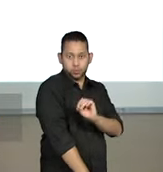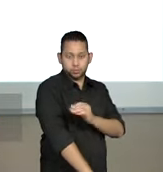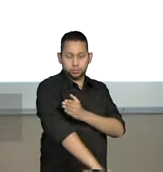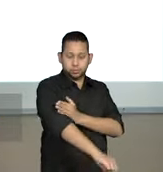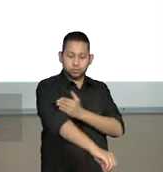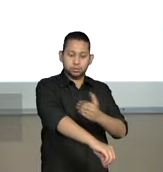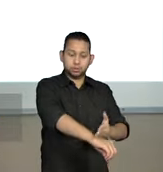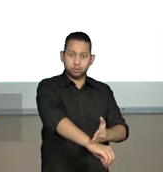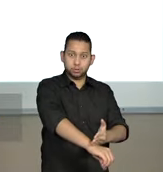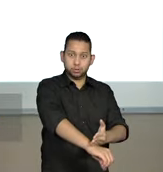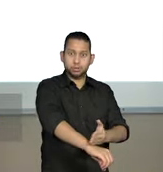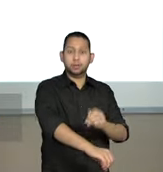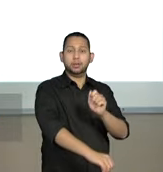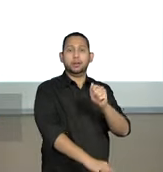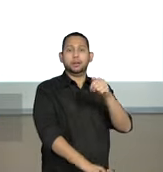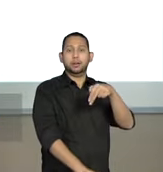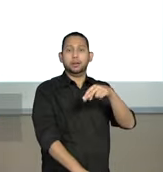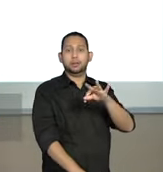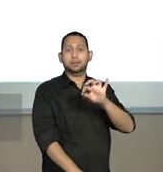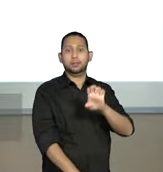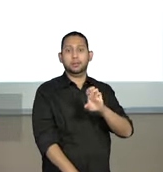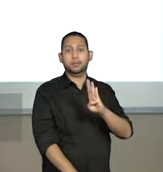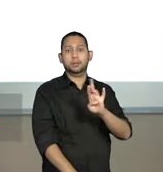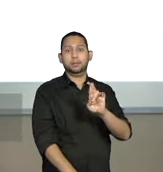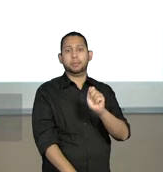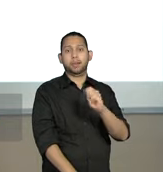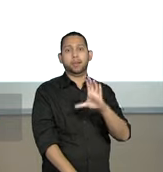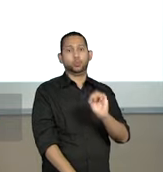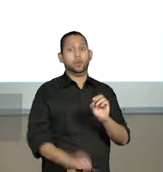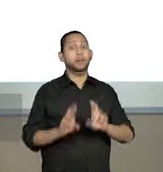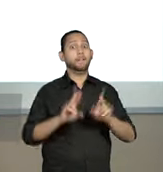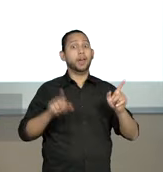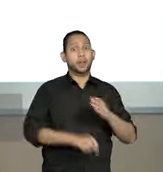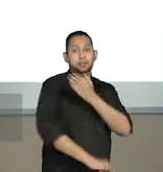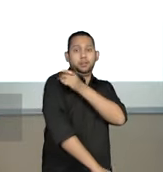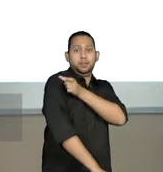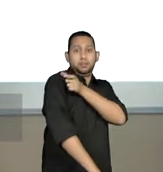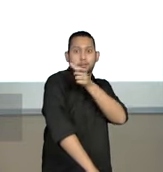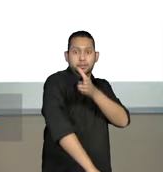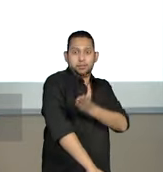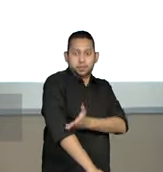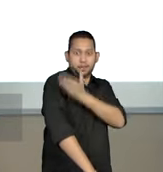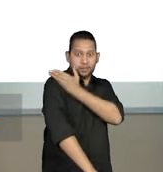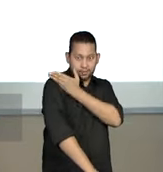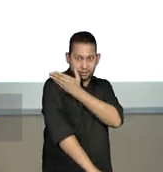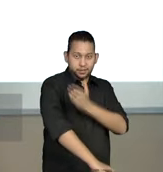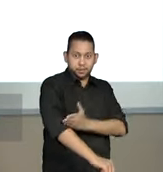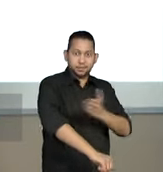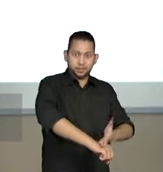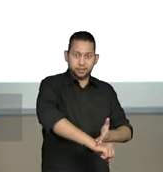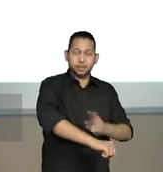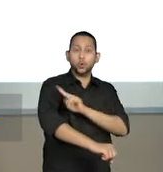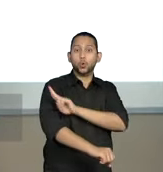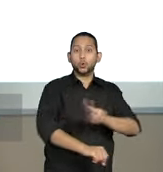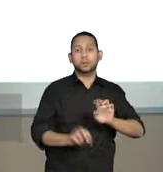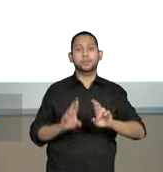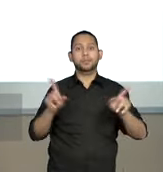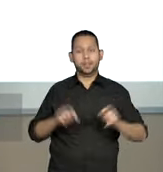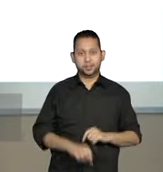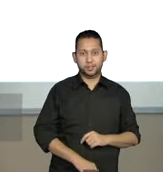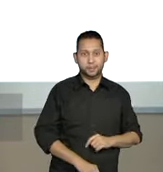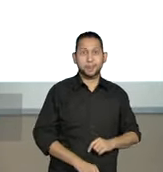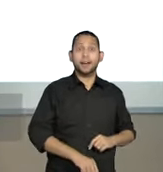dela. É o antebraço, ó, que é formado por 2 ossinhos, o rádio